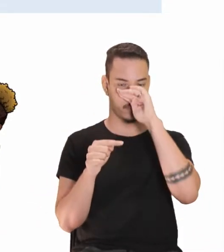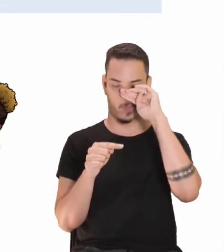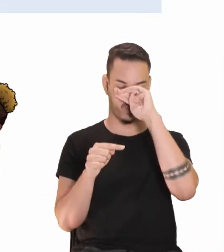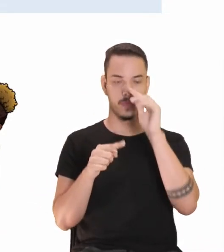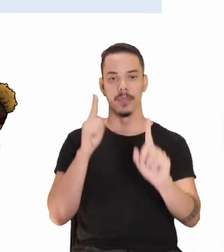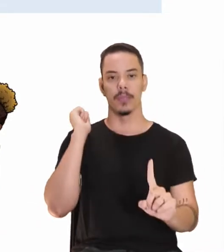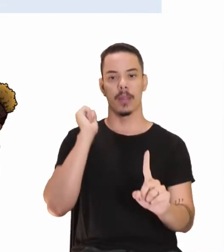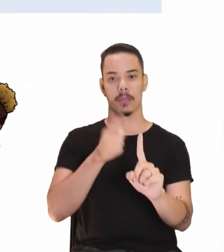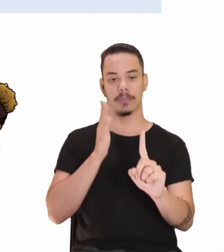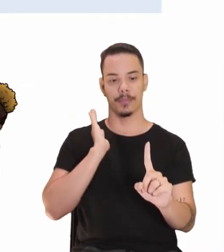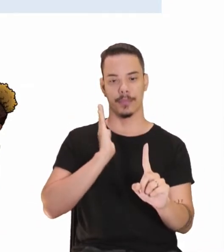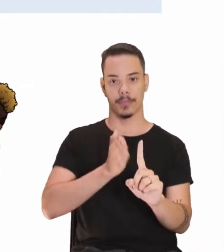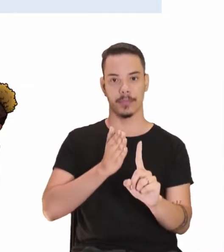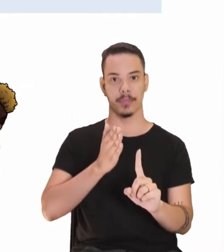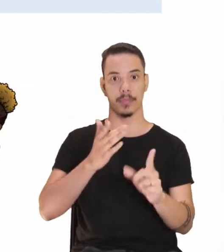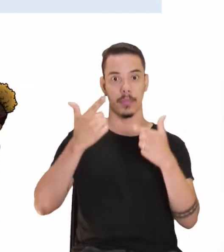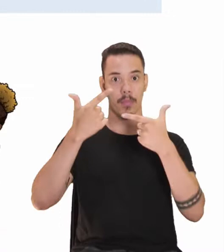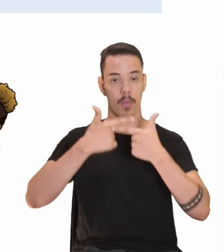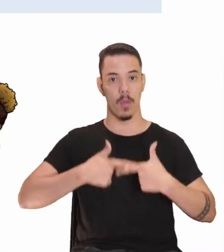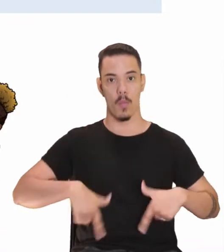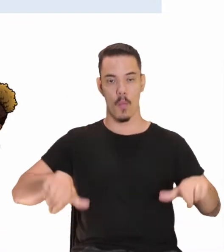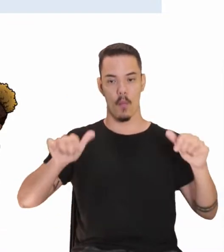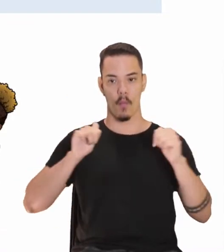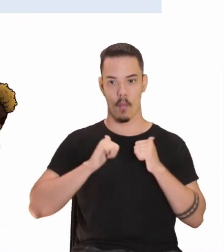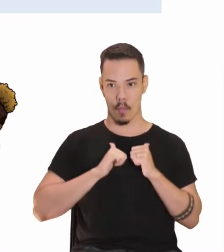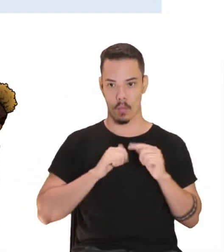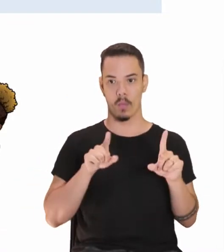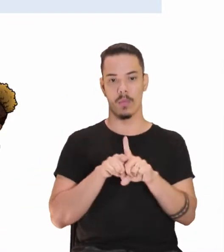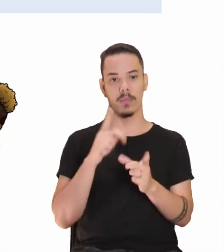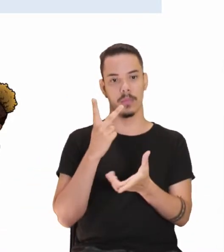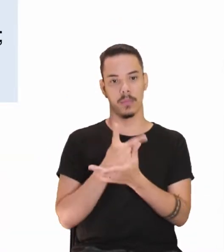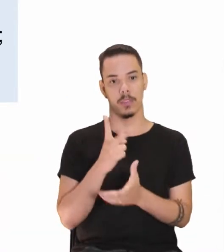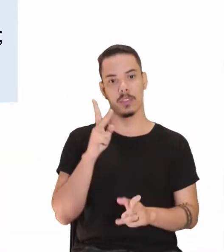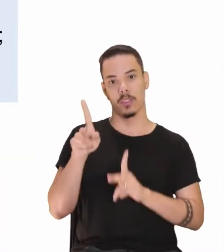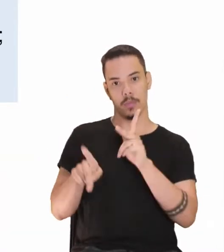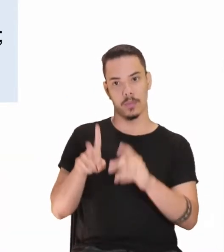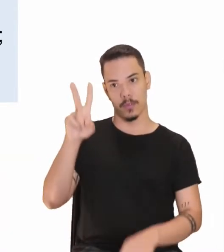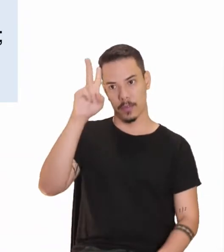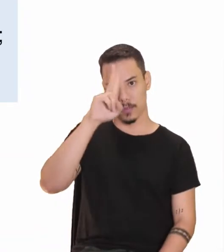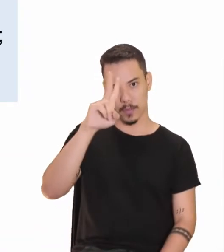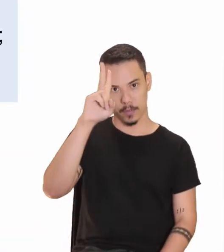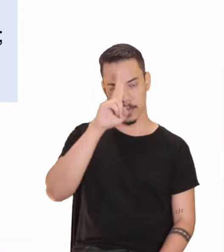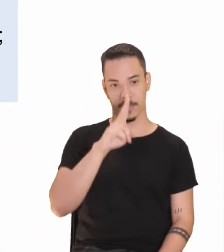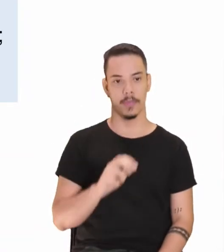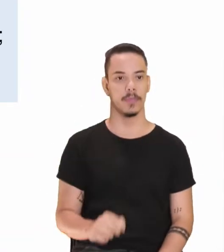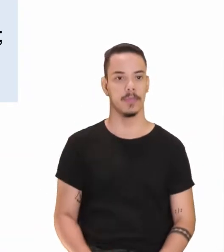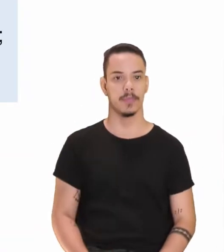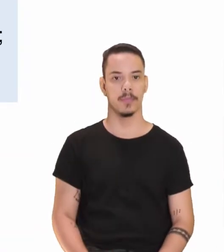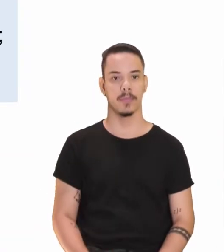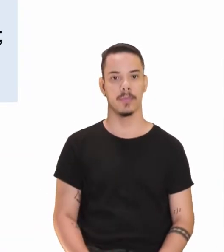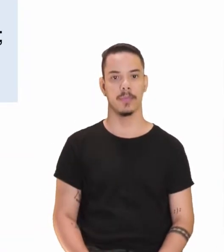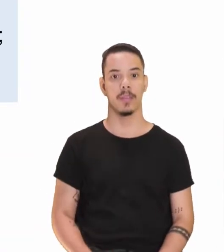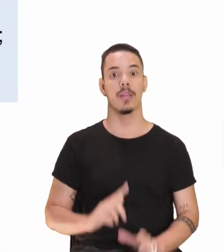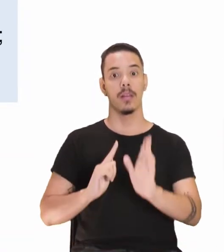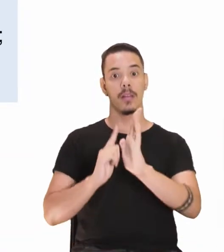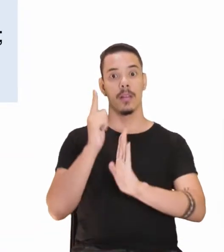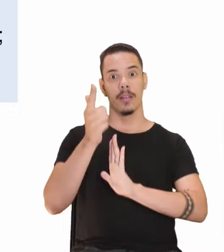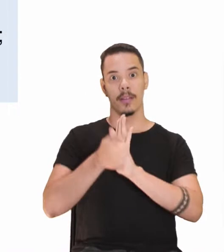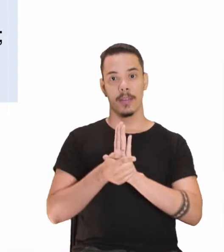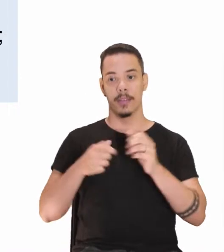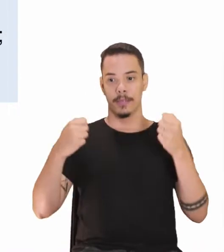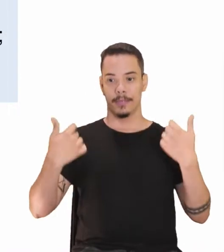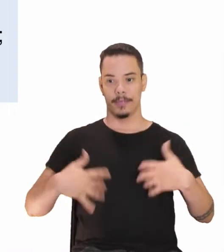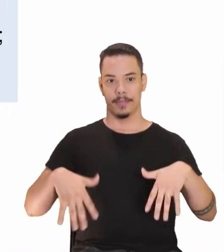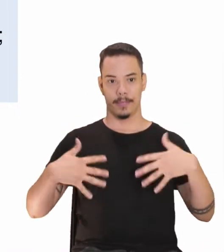direta, impessoal, baseada sempre numa história de um povo, tá certo? Já o gênero dramático,